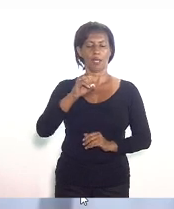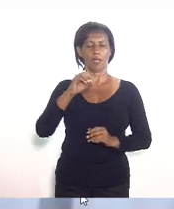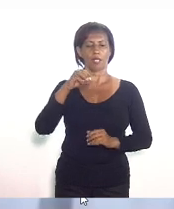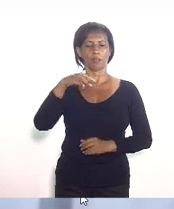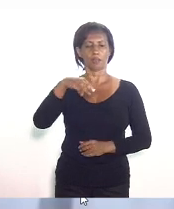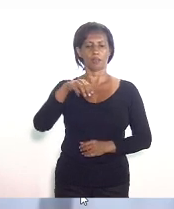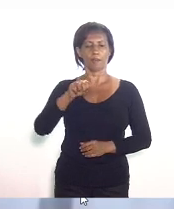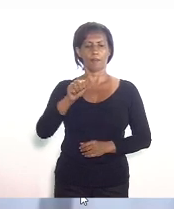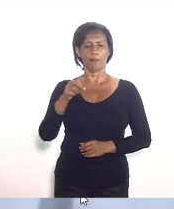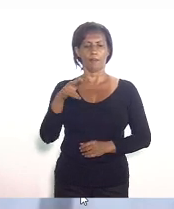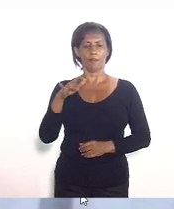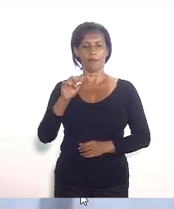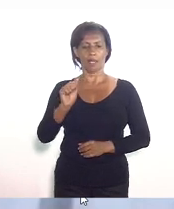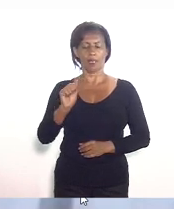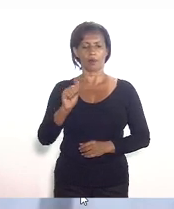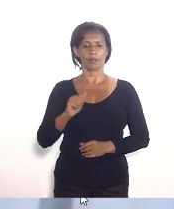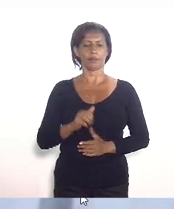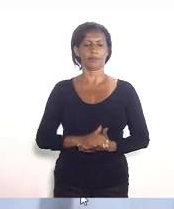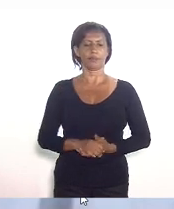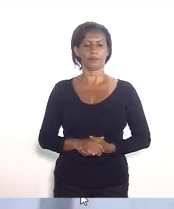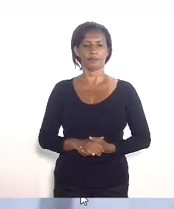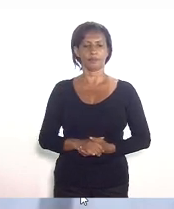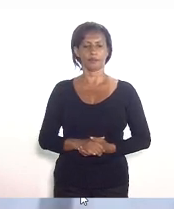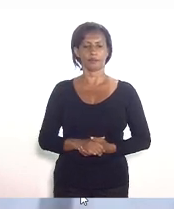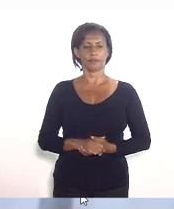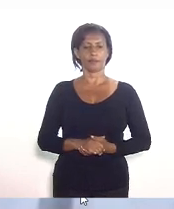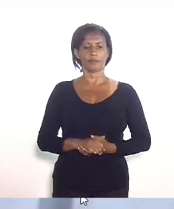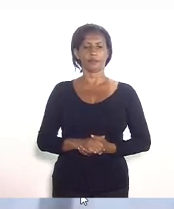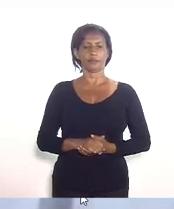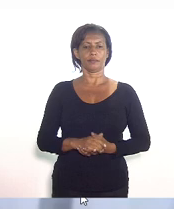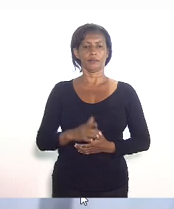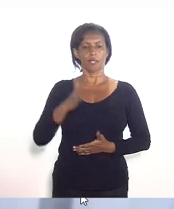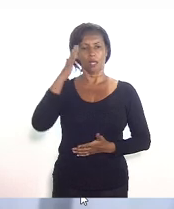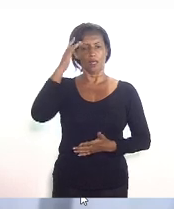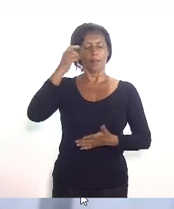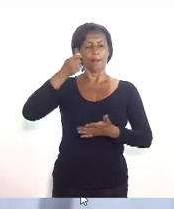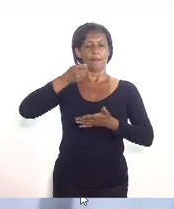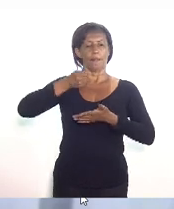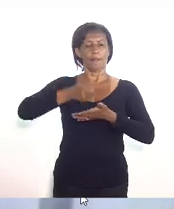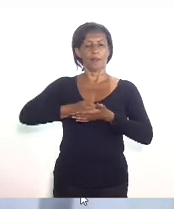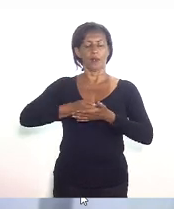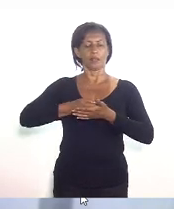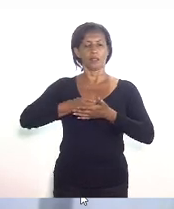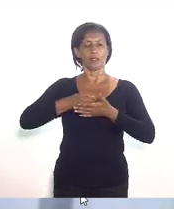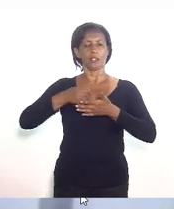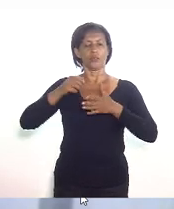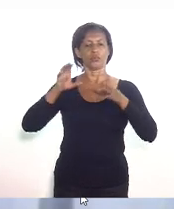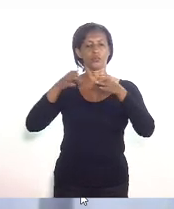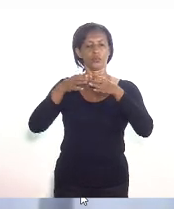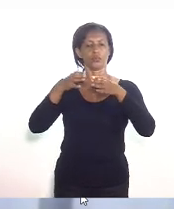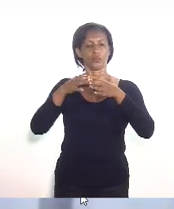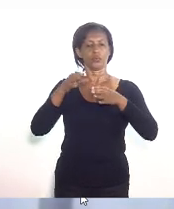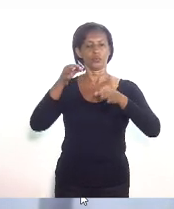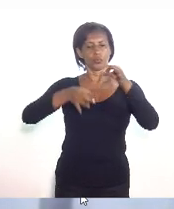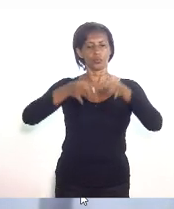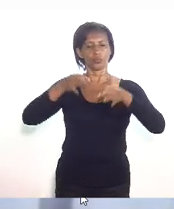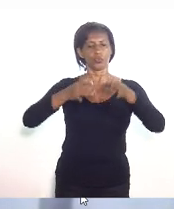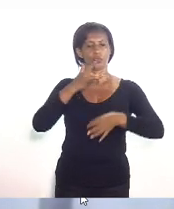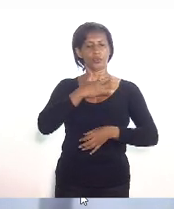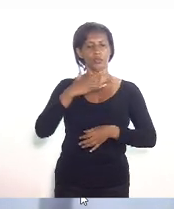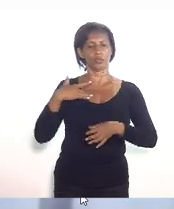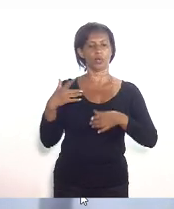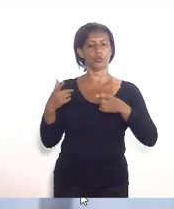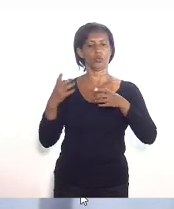Rocha e Márcio Pacheco. Tendendo de pareceres das comissões de Constituição e Justiça, de saúde, de